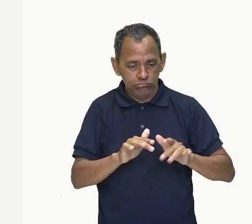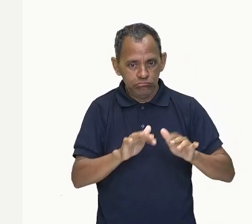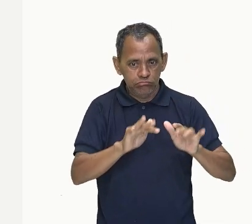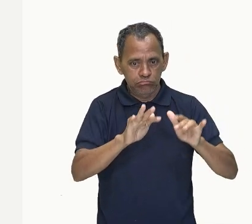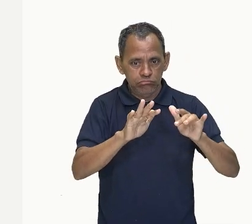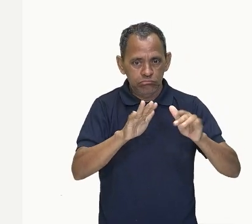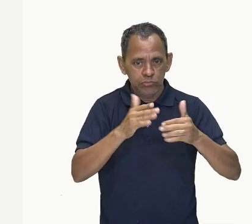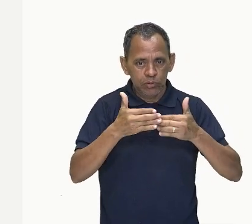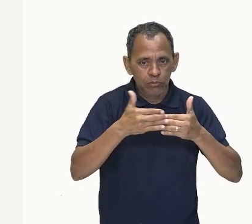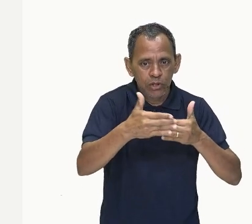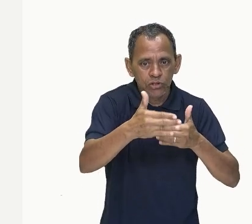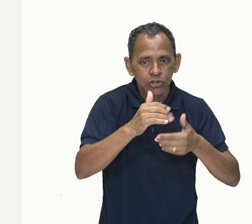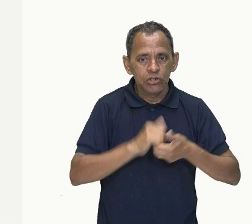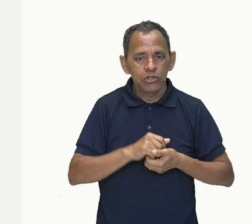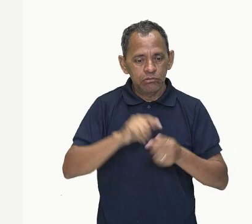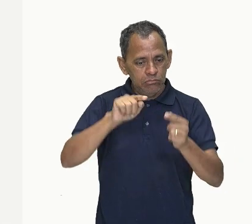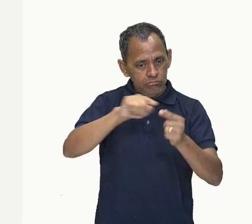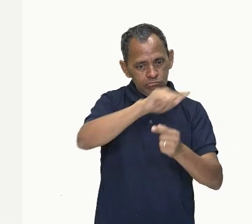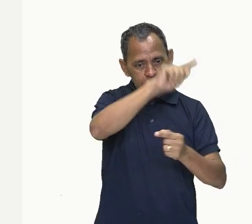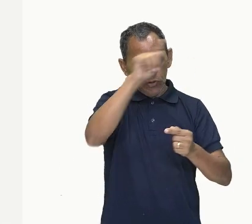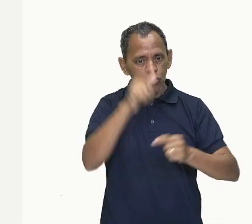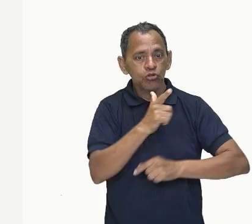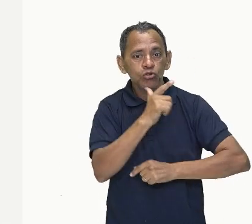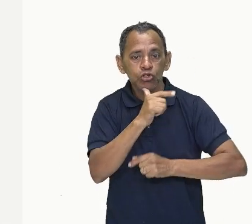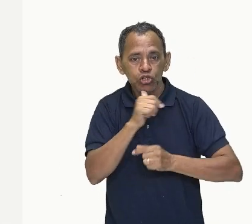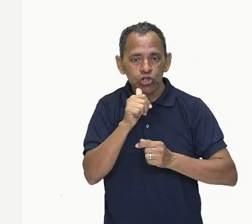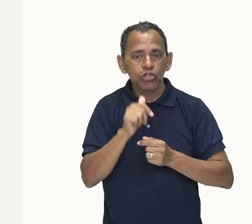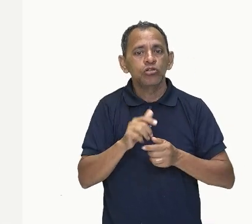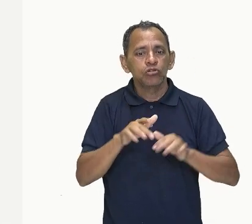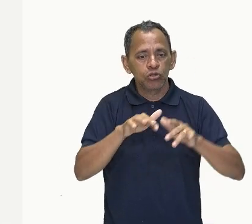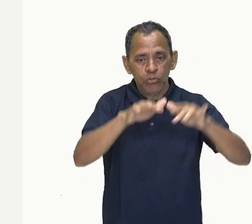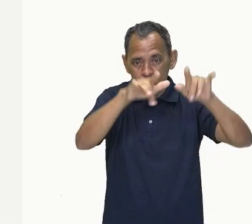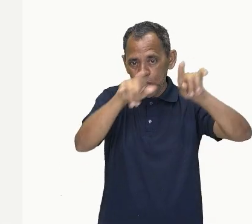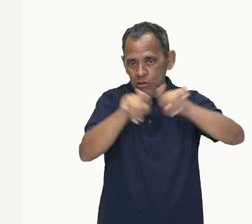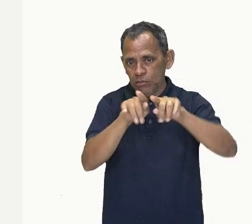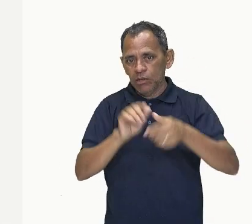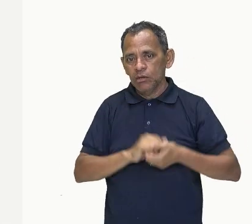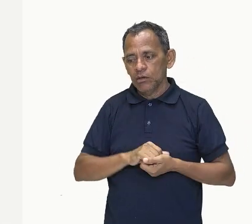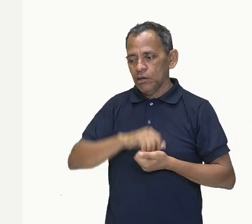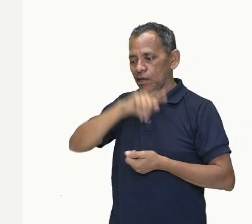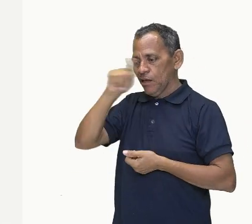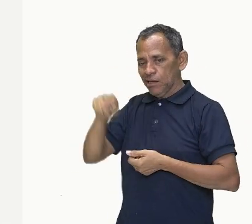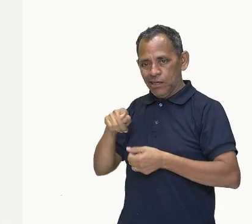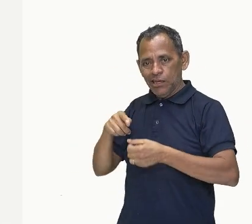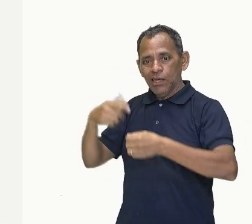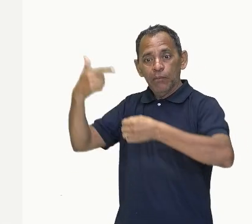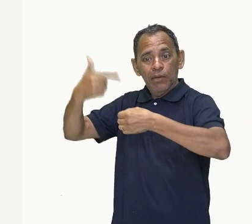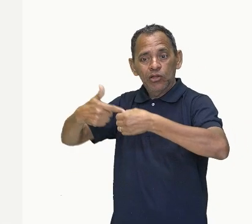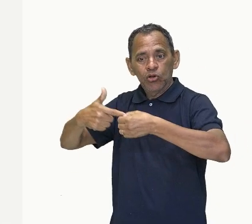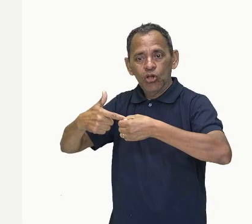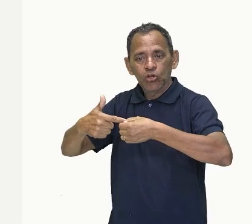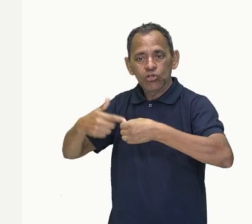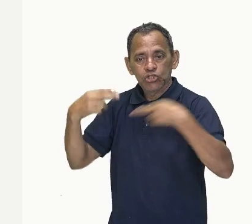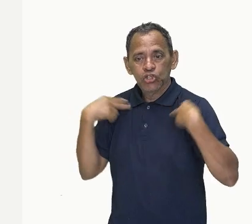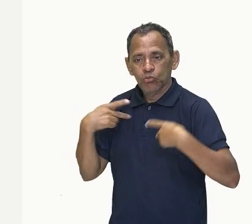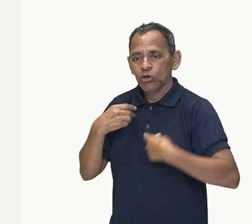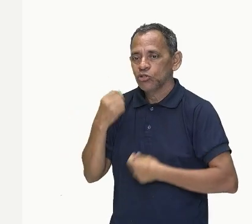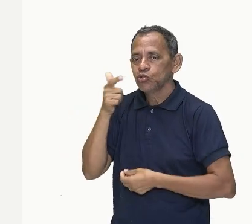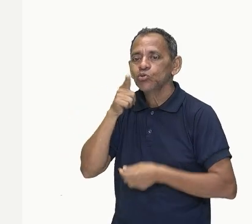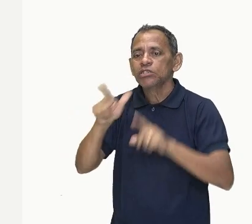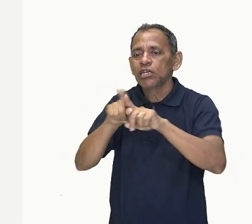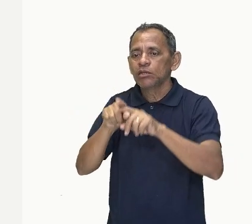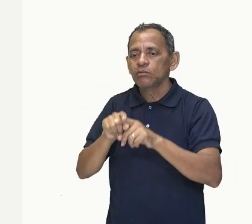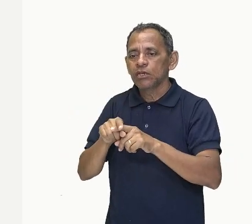do ciclo hidrológico, né? Não renováveis, petróleo, por exemplo, que o homem não consegue recriar e a